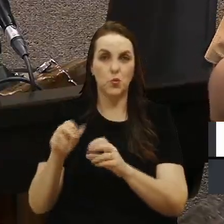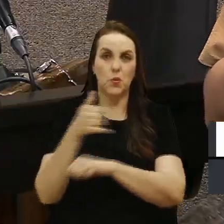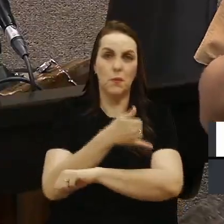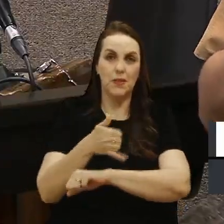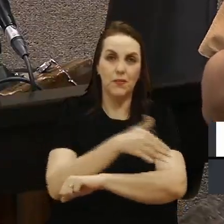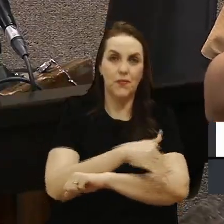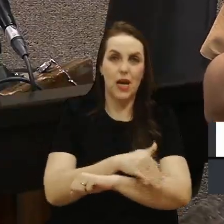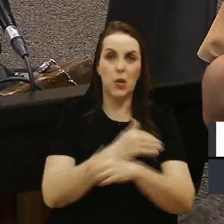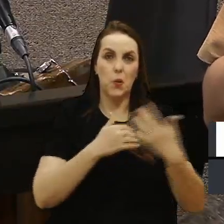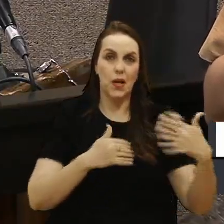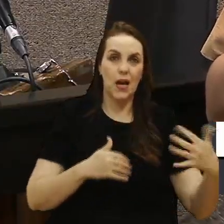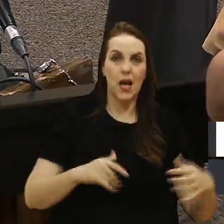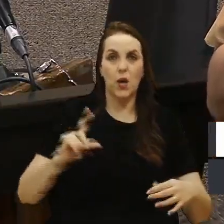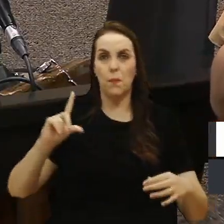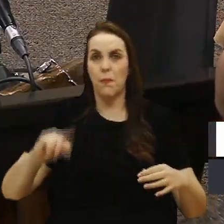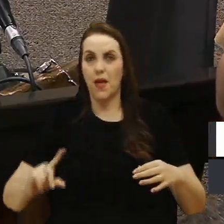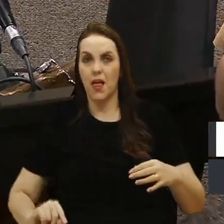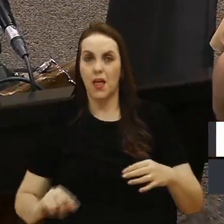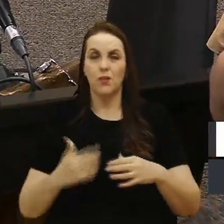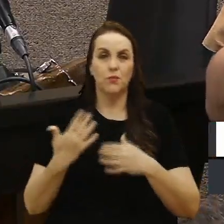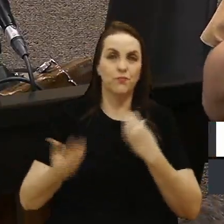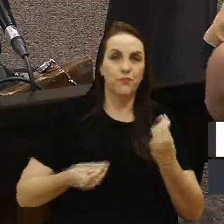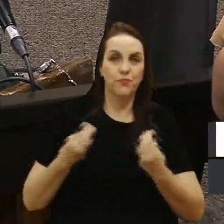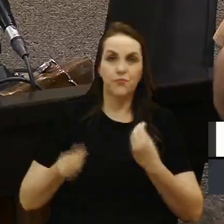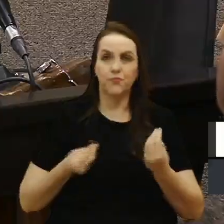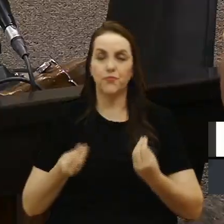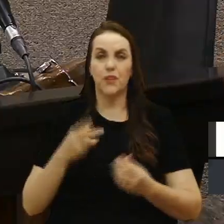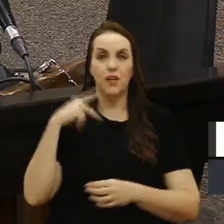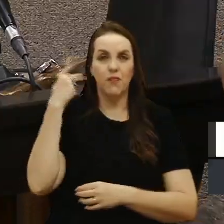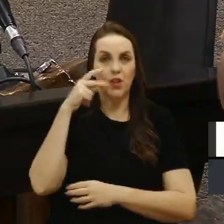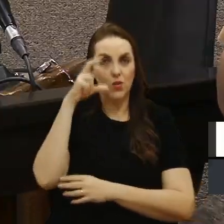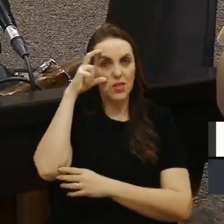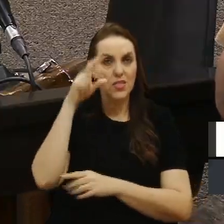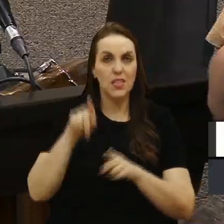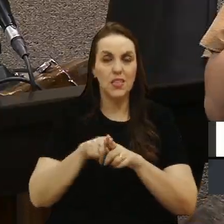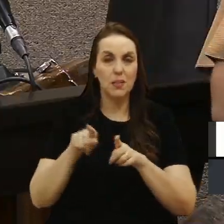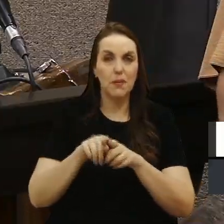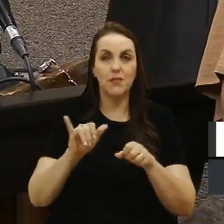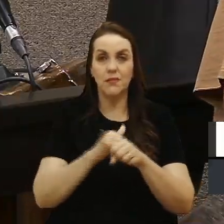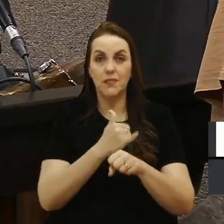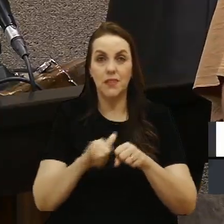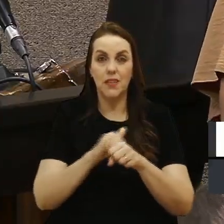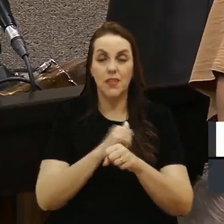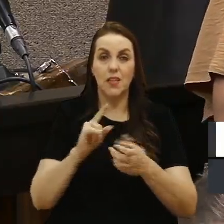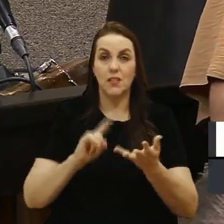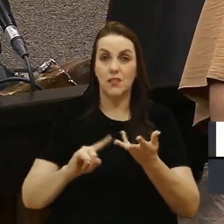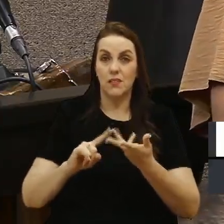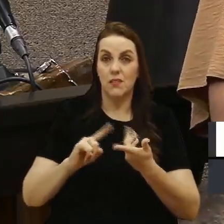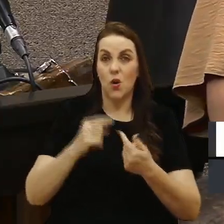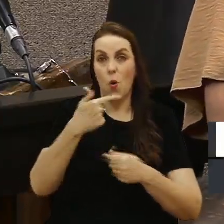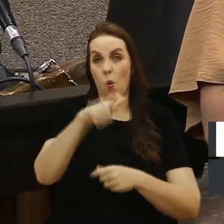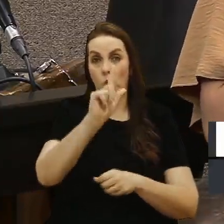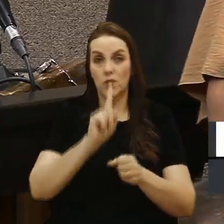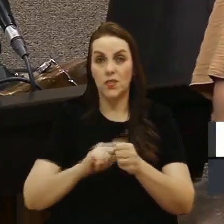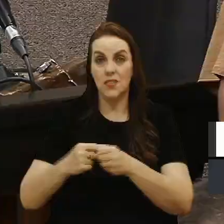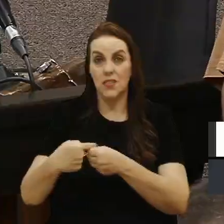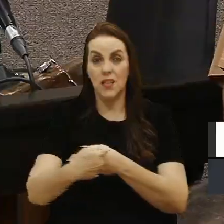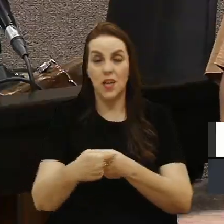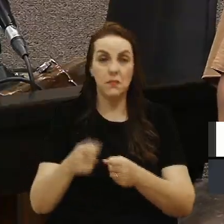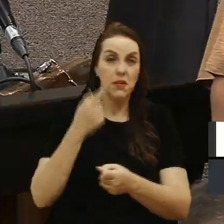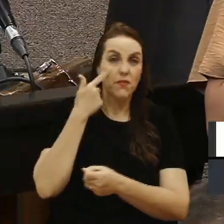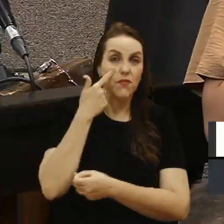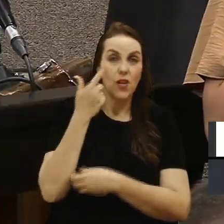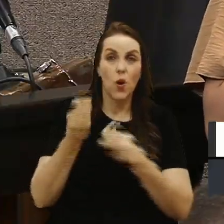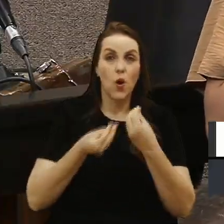num lugar e outro. A vereadora Sandra também, buscando outras alternativas, inclusive em outros municípios, para